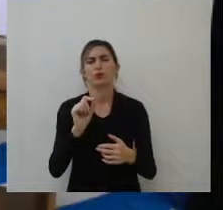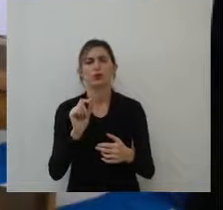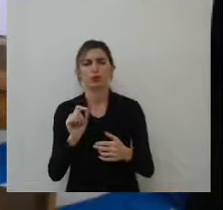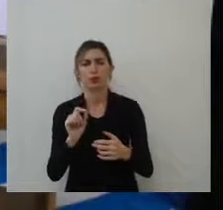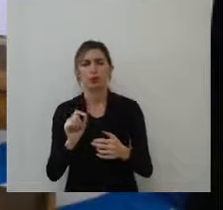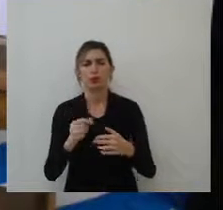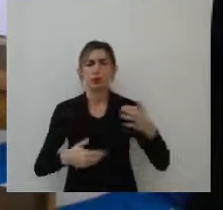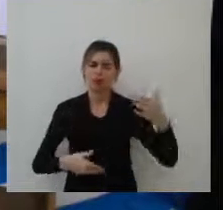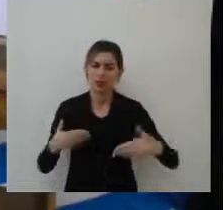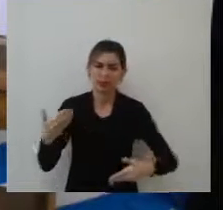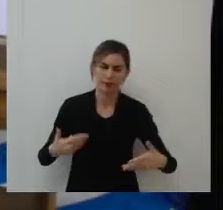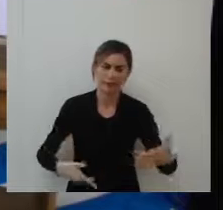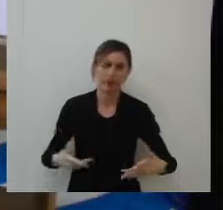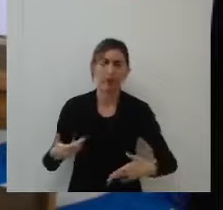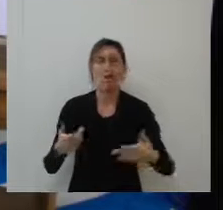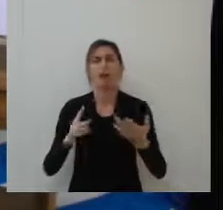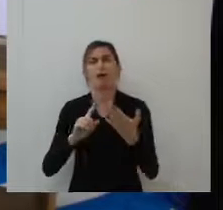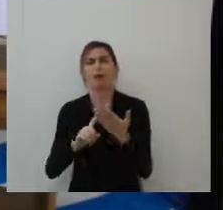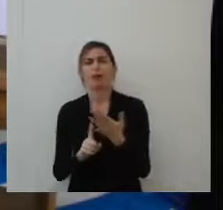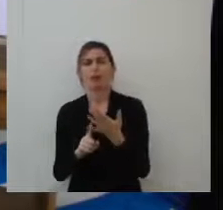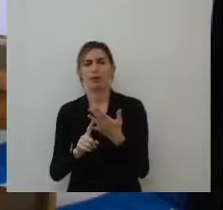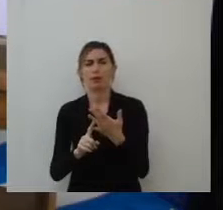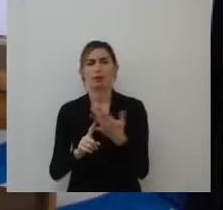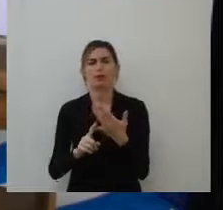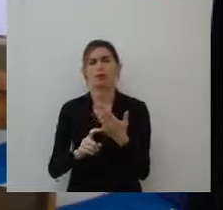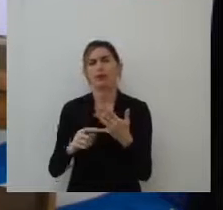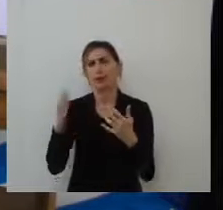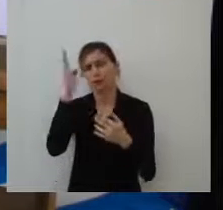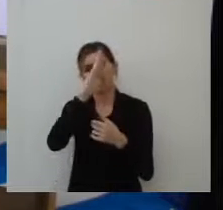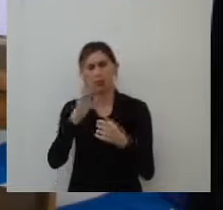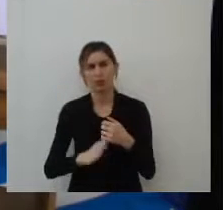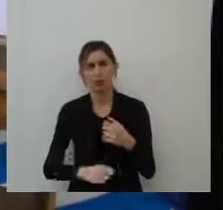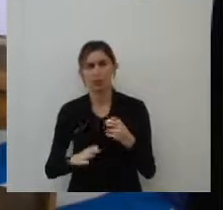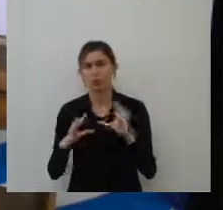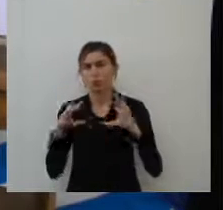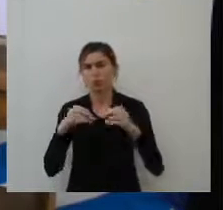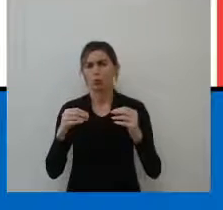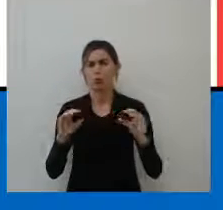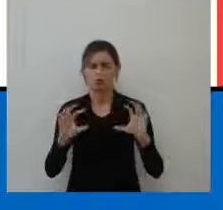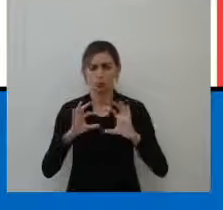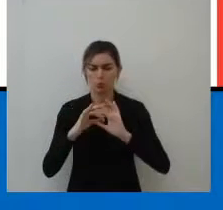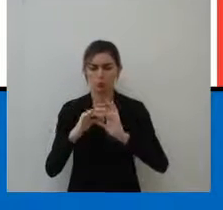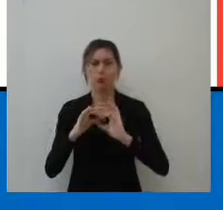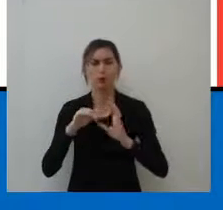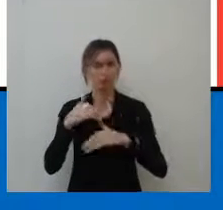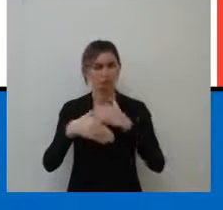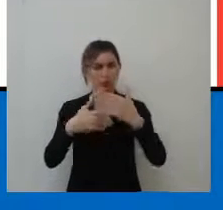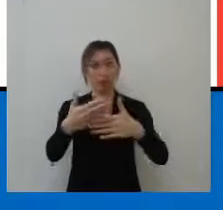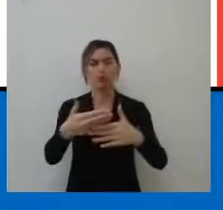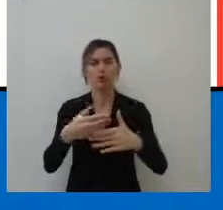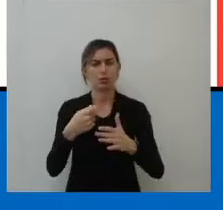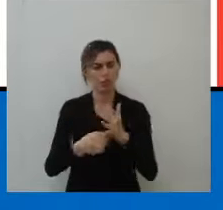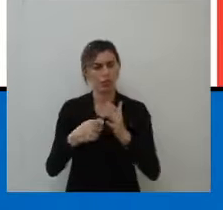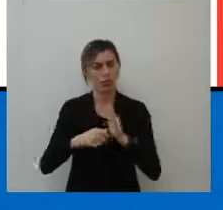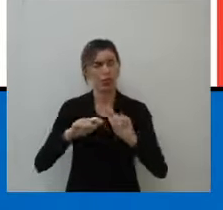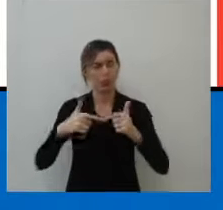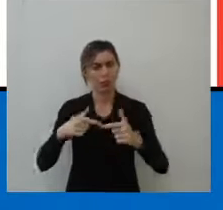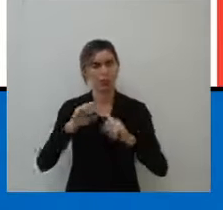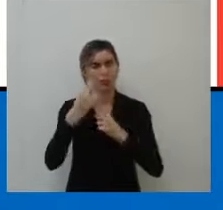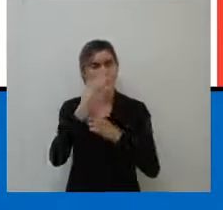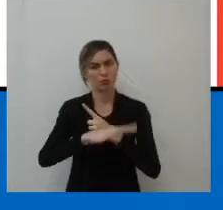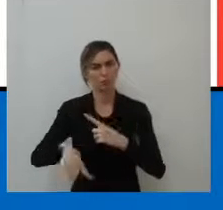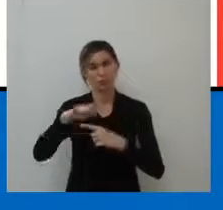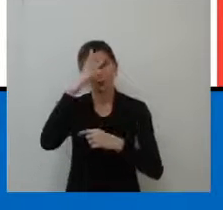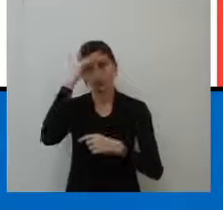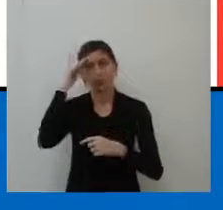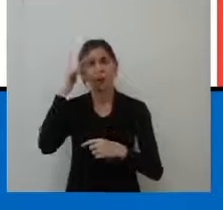das empregadas, falamos também que o Brasil está totalmente integrado nesse processo de ativismo social, até porque